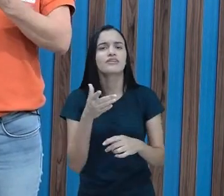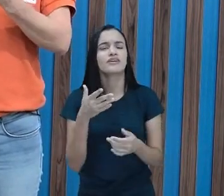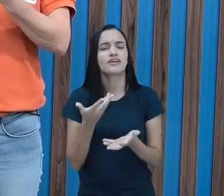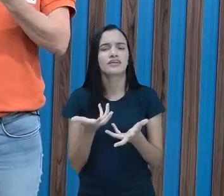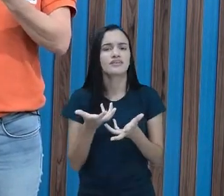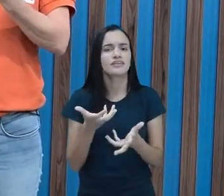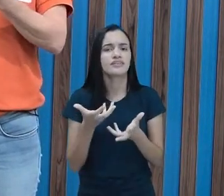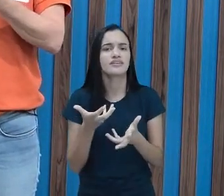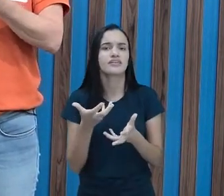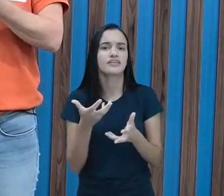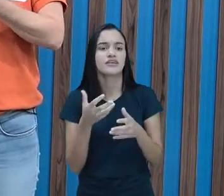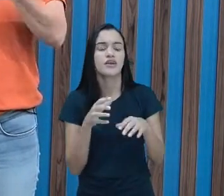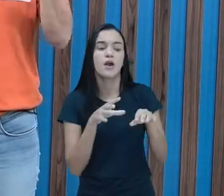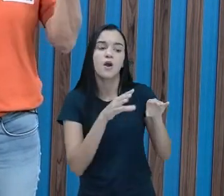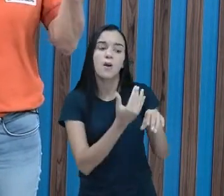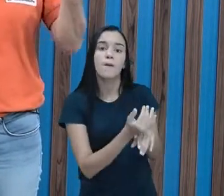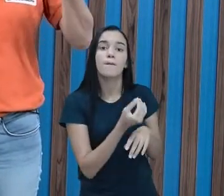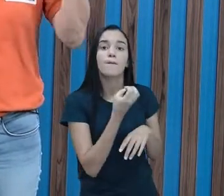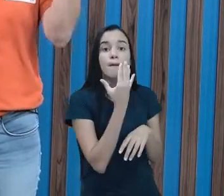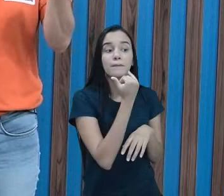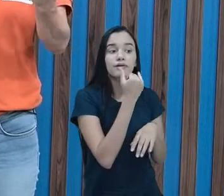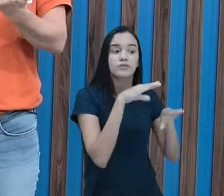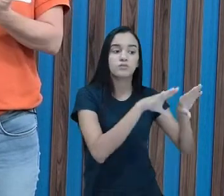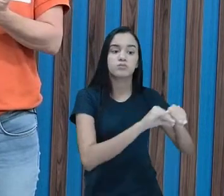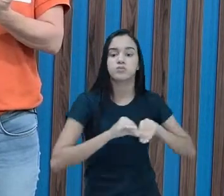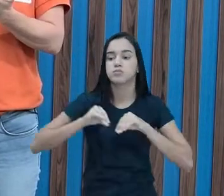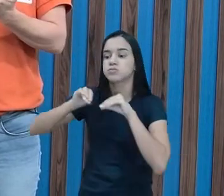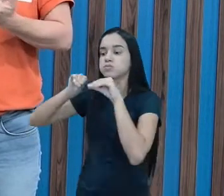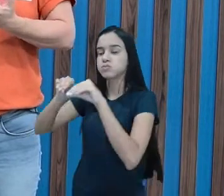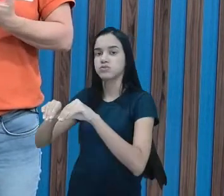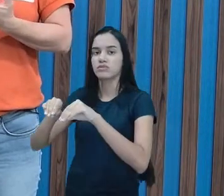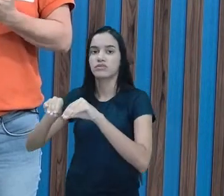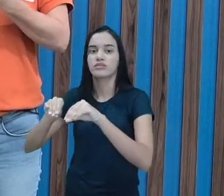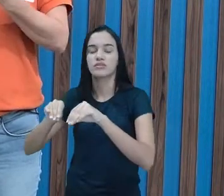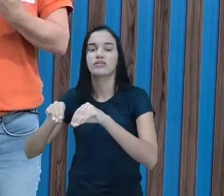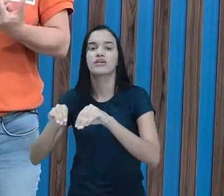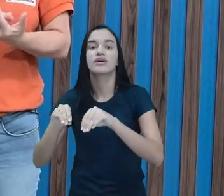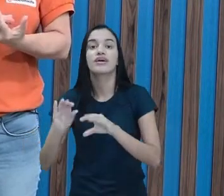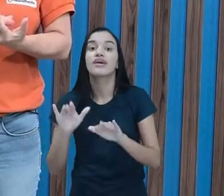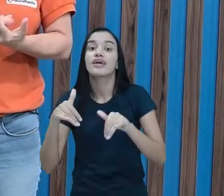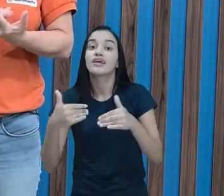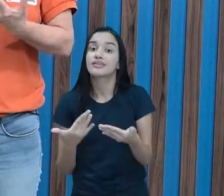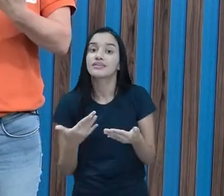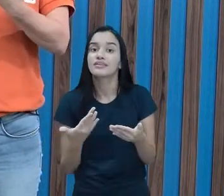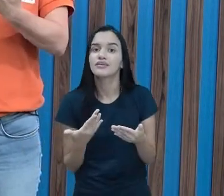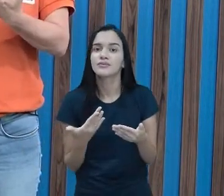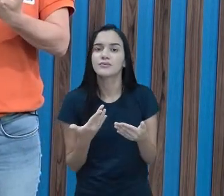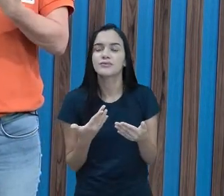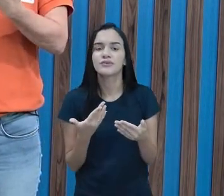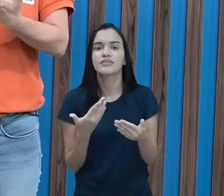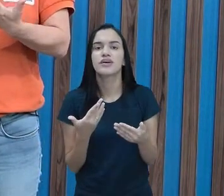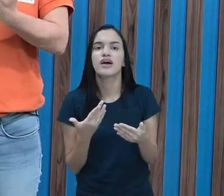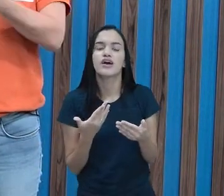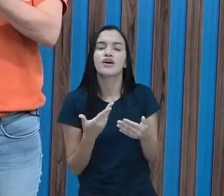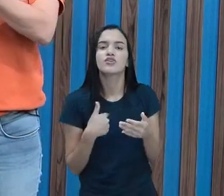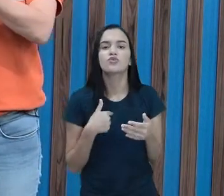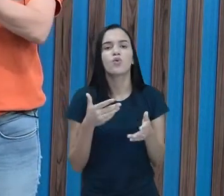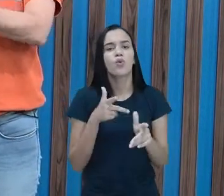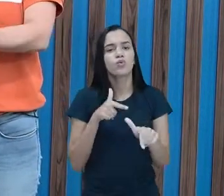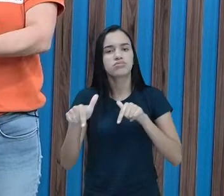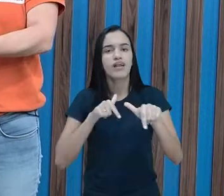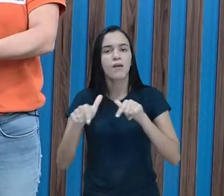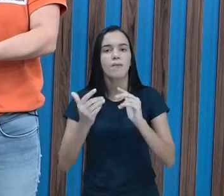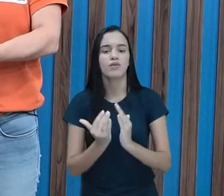uma mercadoria de um lugar para outro, de que fosse distante, então você ia se valer dos serviços